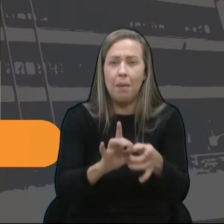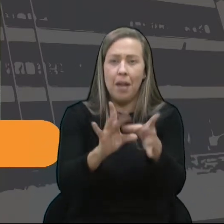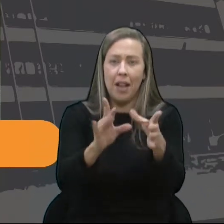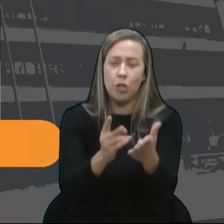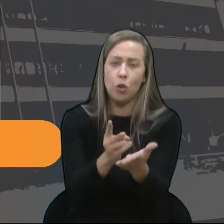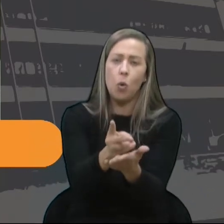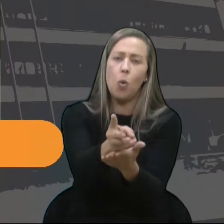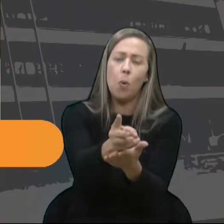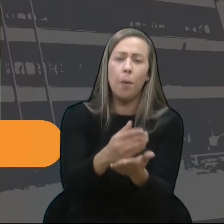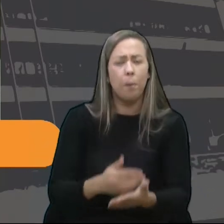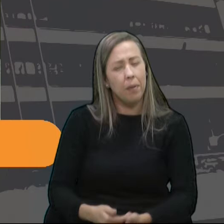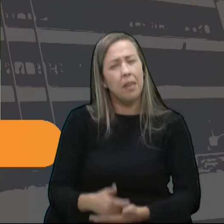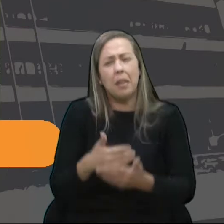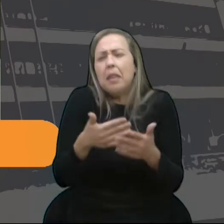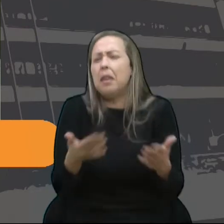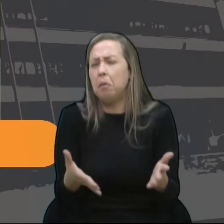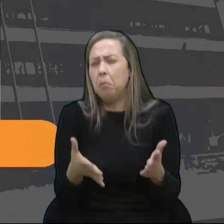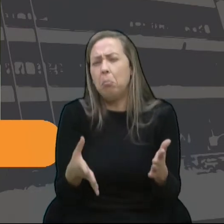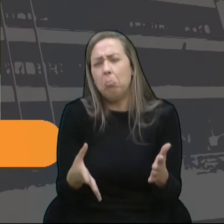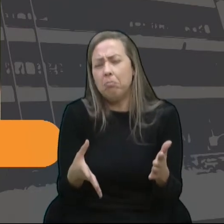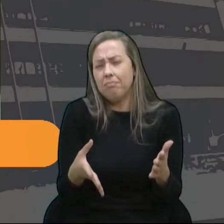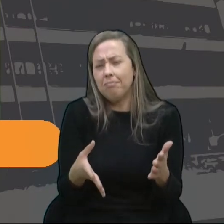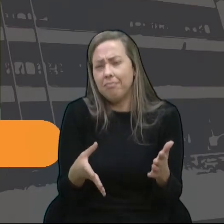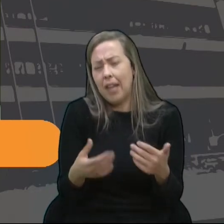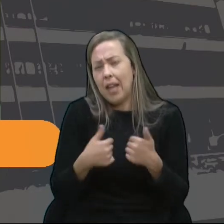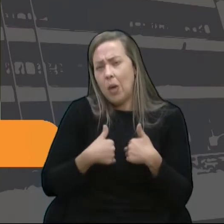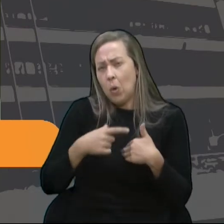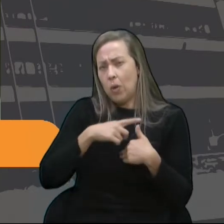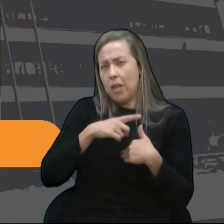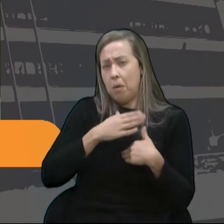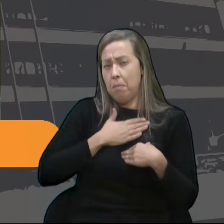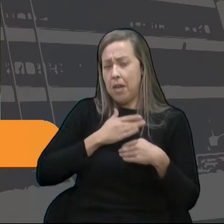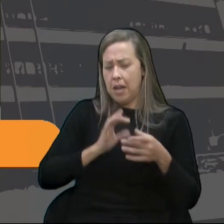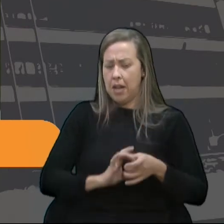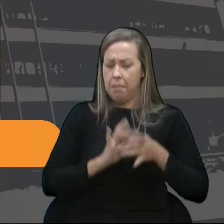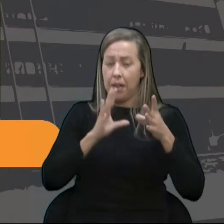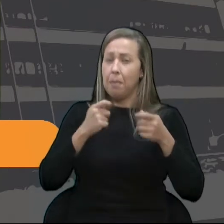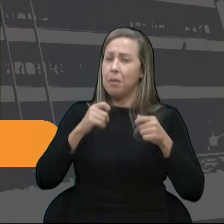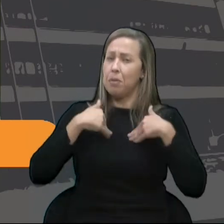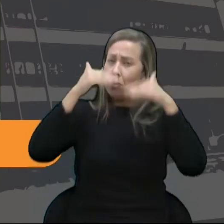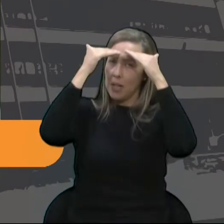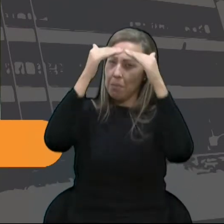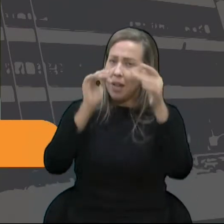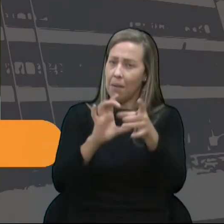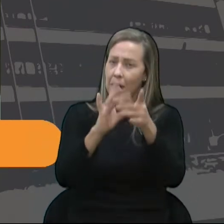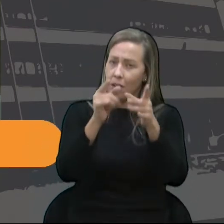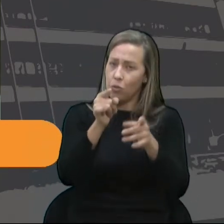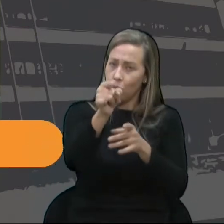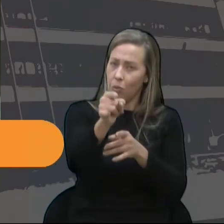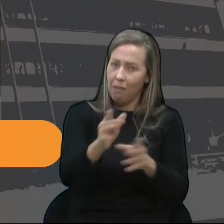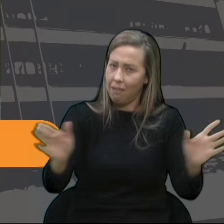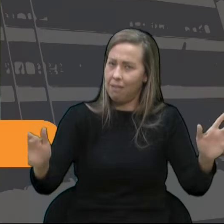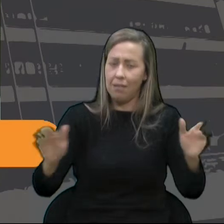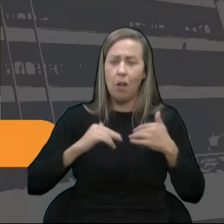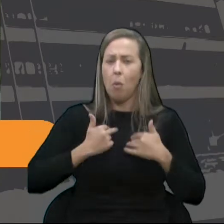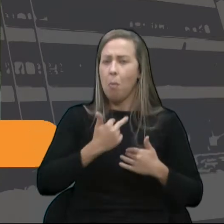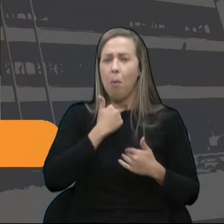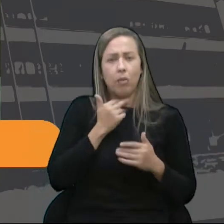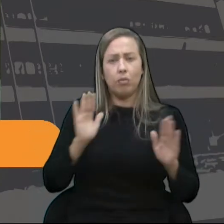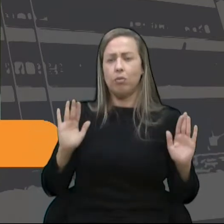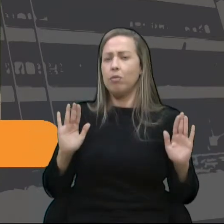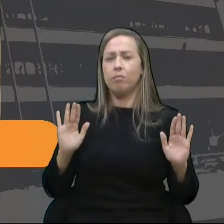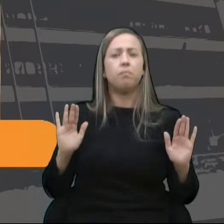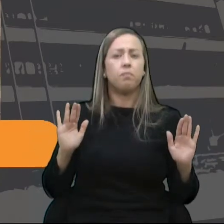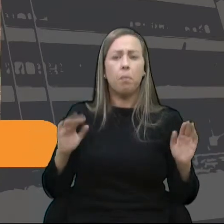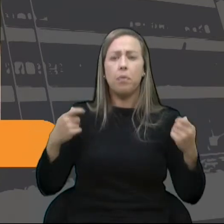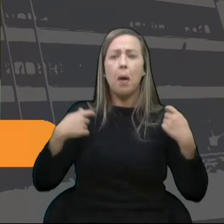né? Então, tudo bem que eu tenho a minha liberdade, mas eu tenho que respeitar a liberdade do outro também. Então, a gente